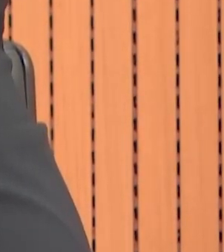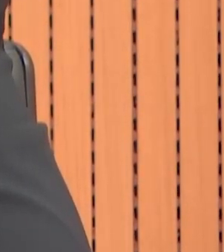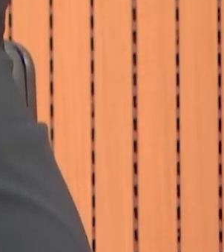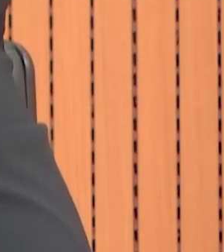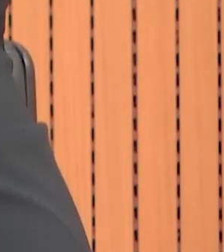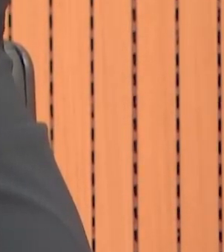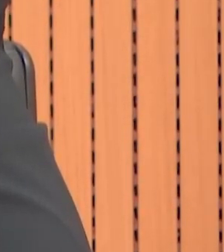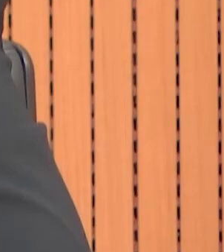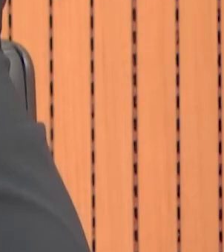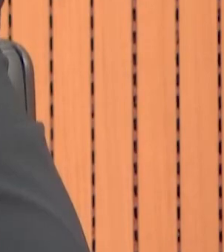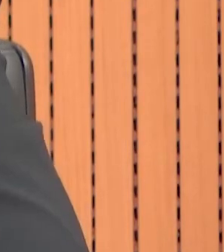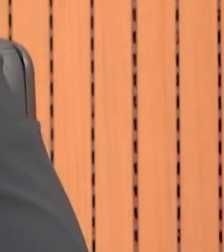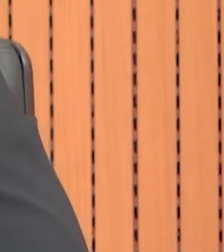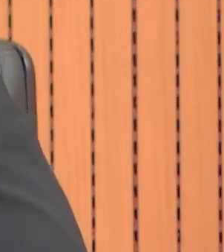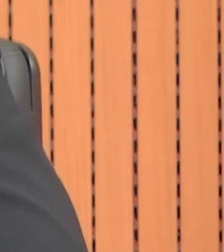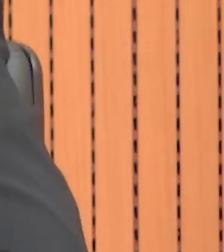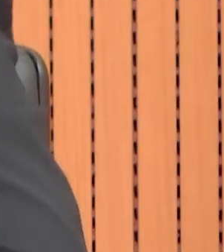as eventuais falhas que possam ocorrer nesse período.